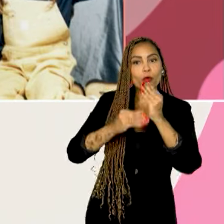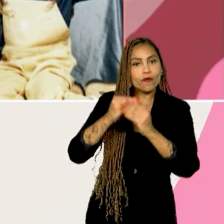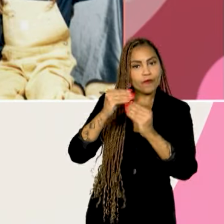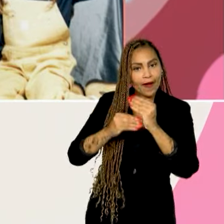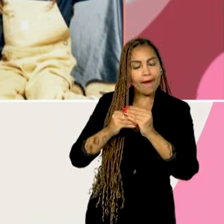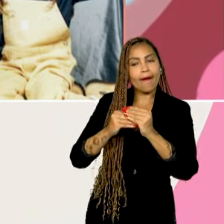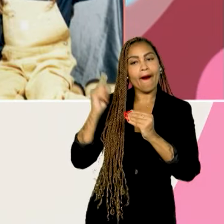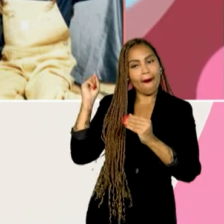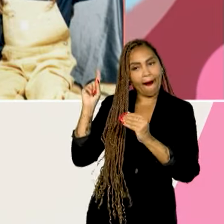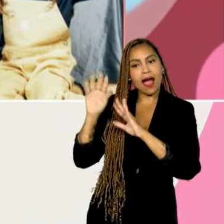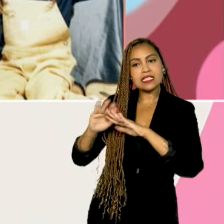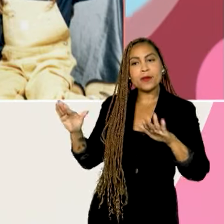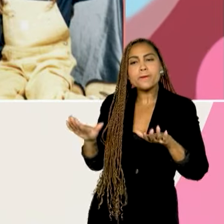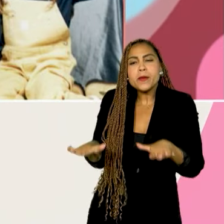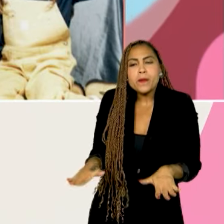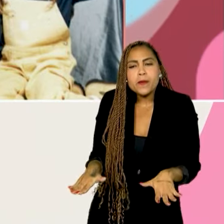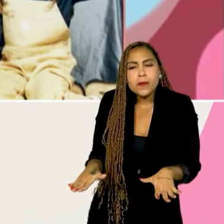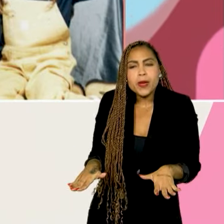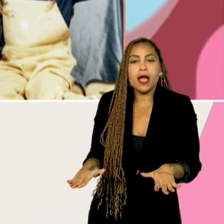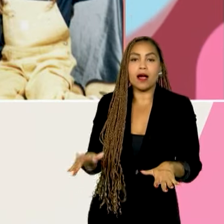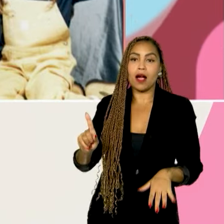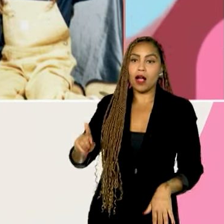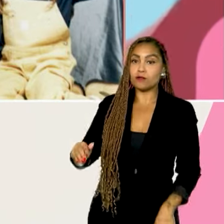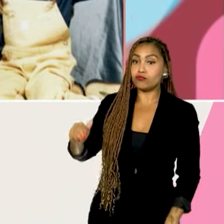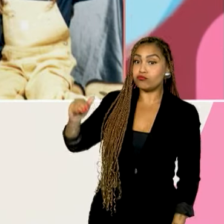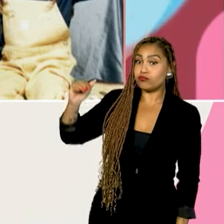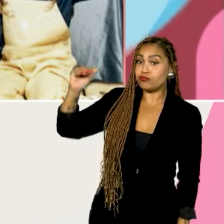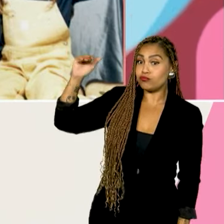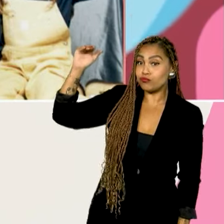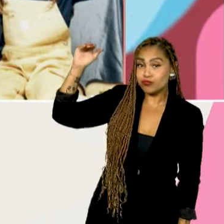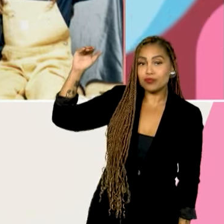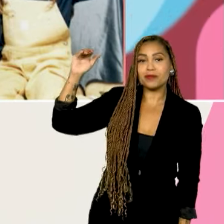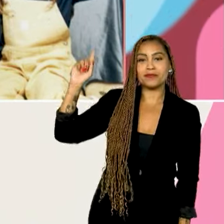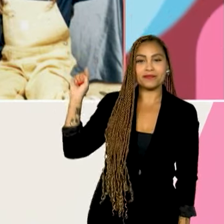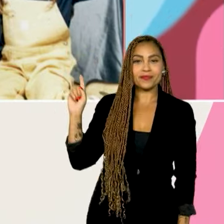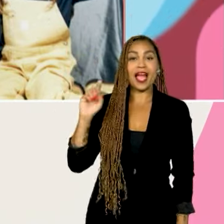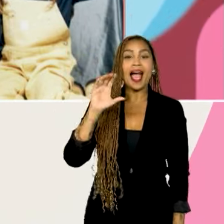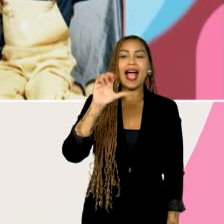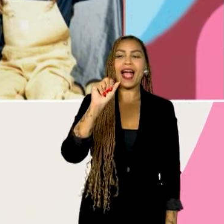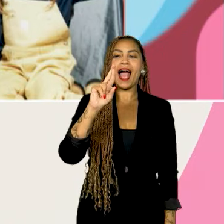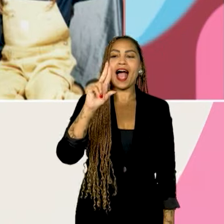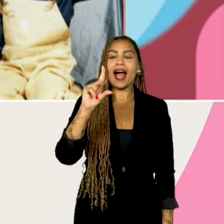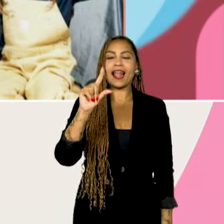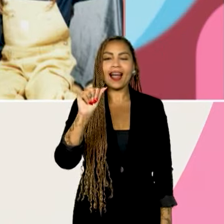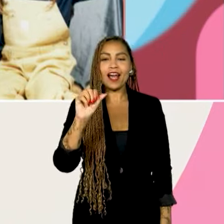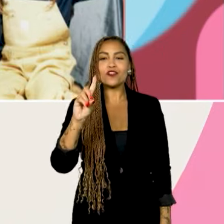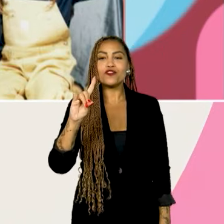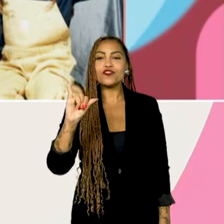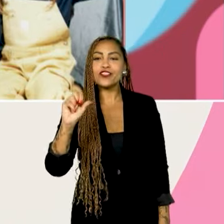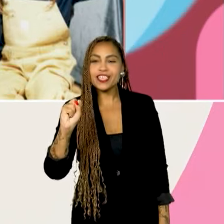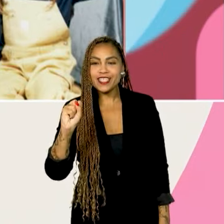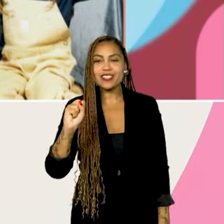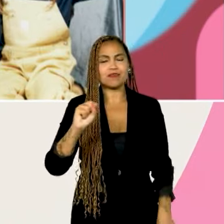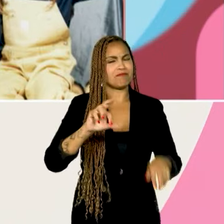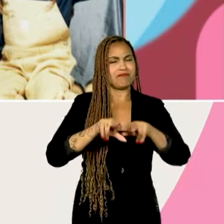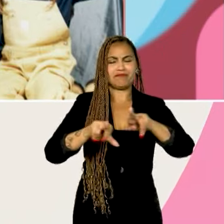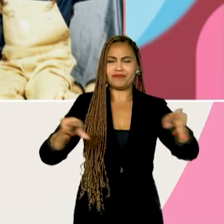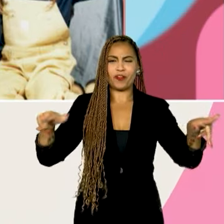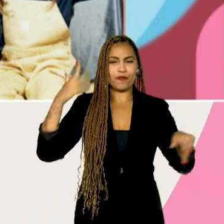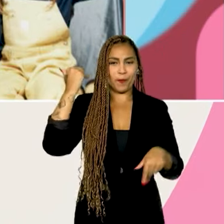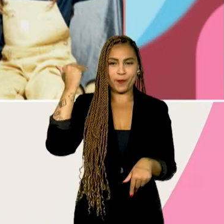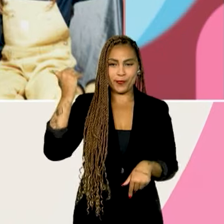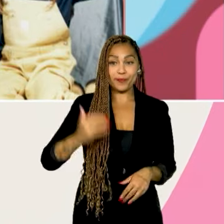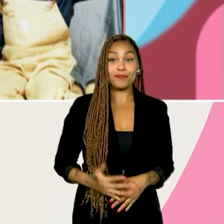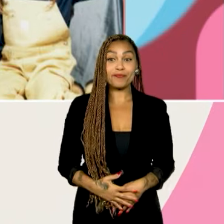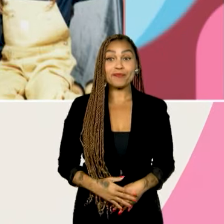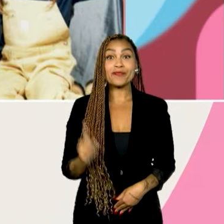Assim. É, com a gente pequenininho. Esse já é a evolução. Carla Dias. Carlinha Dias. Ih, passou muita gente por aí. E